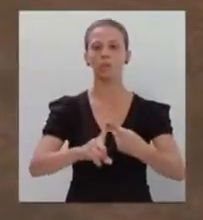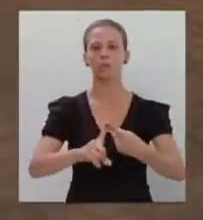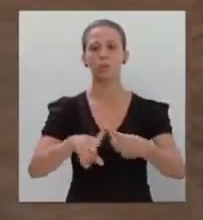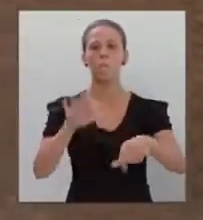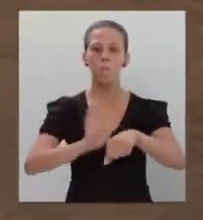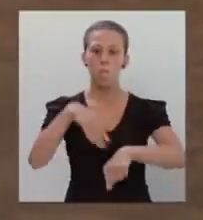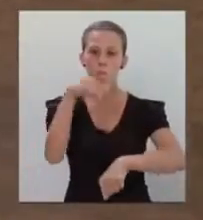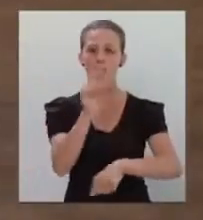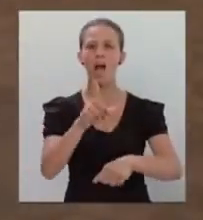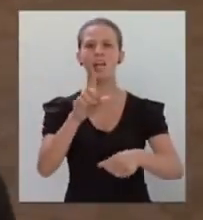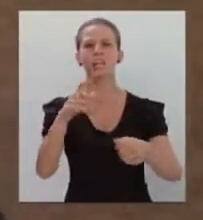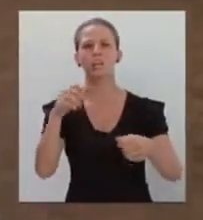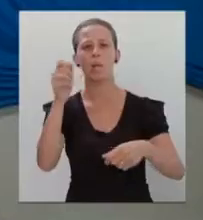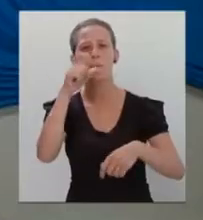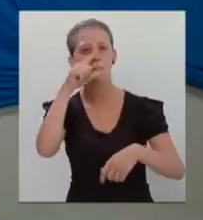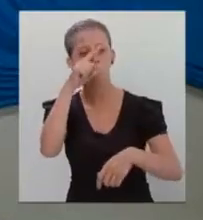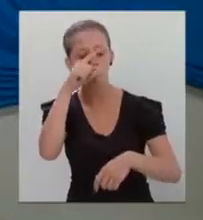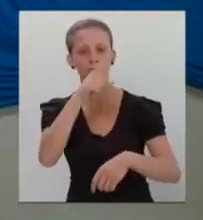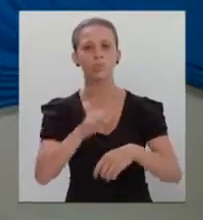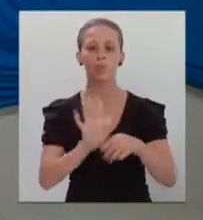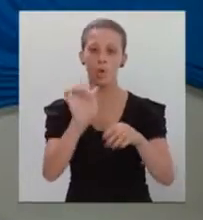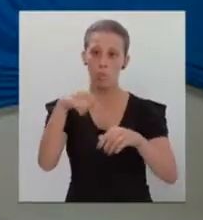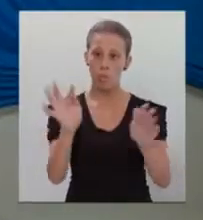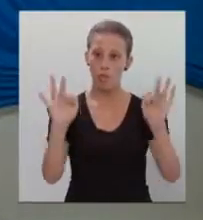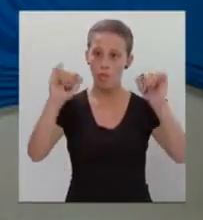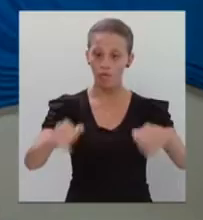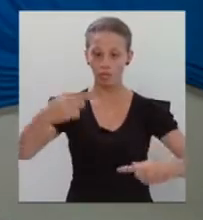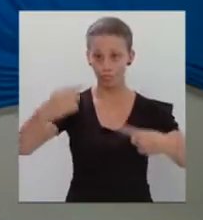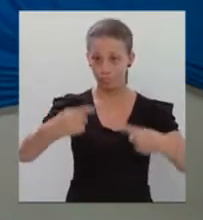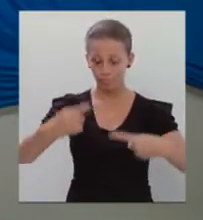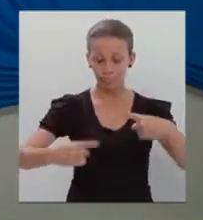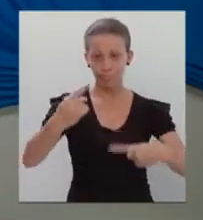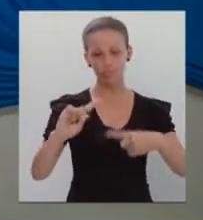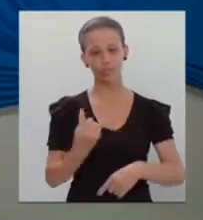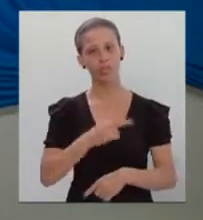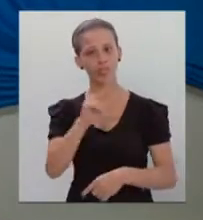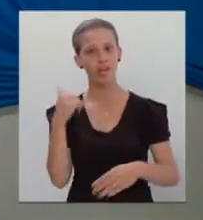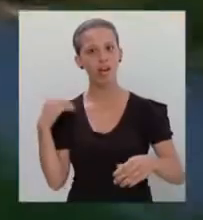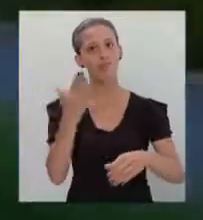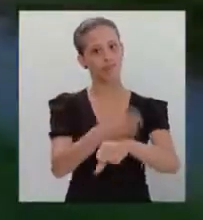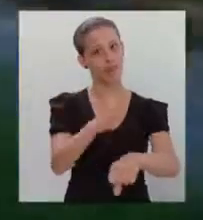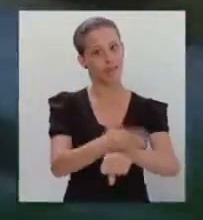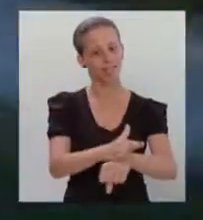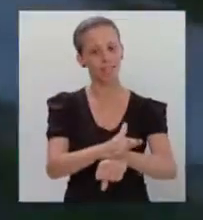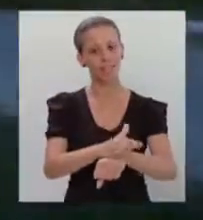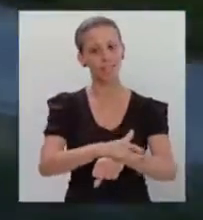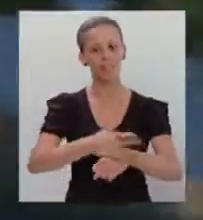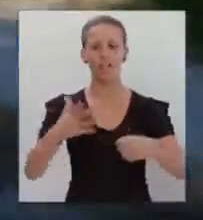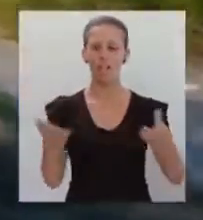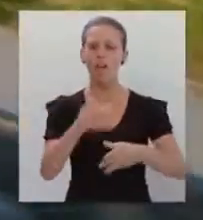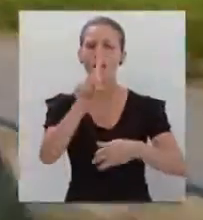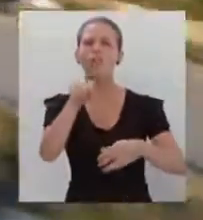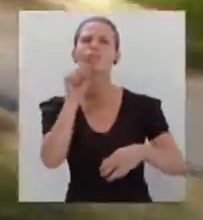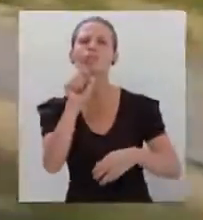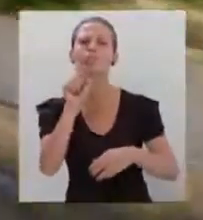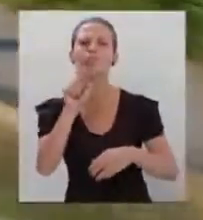quando mais acontecem os acidentes. Encerrados os temas teóricos, vamos à prática. Neste cenário, um